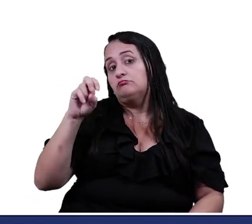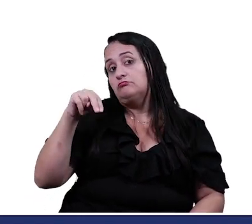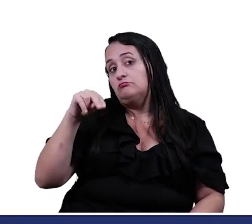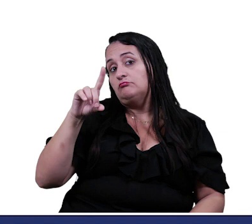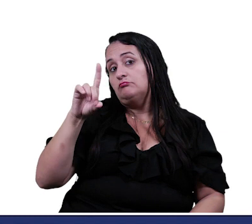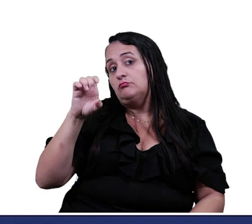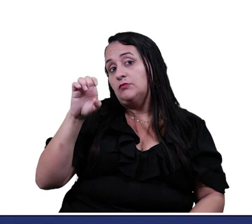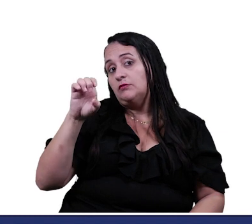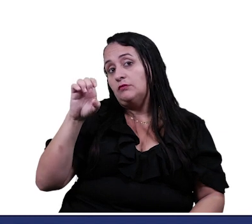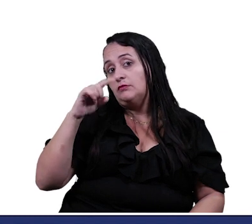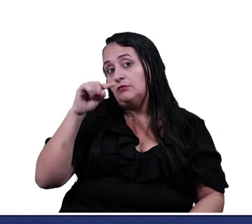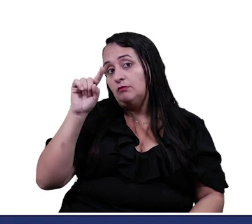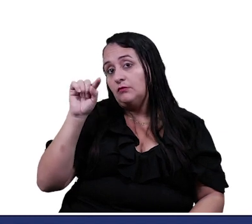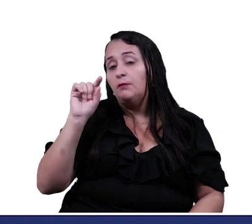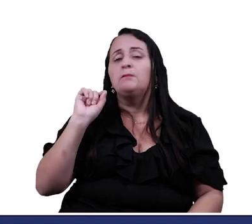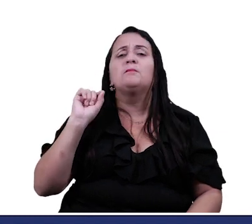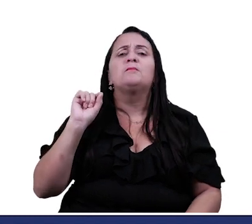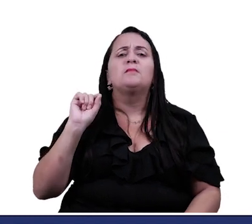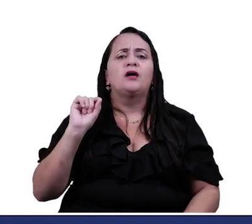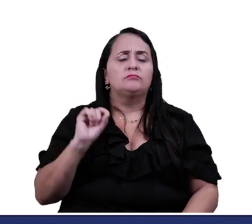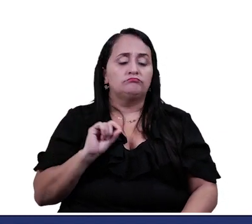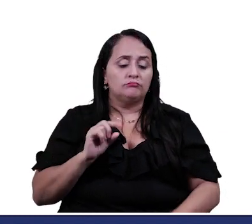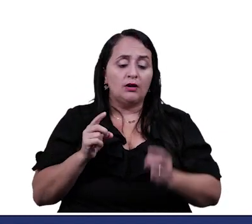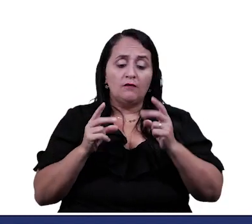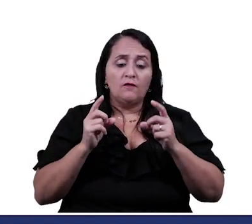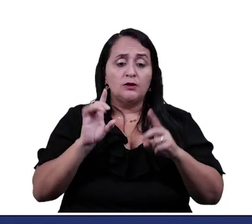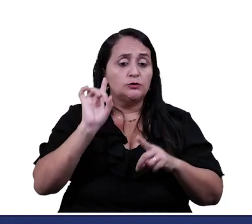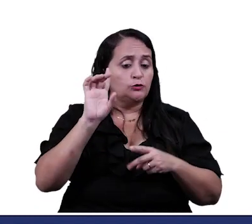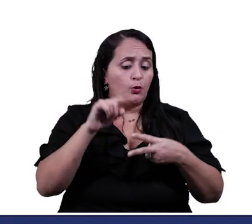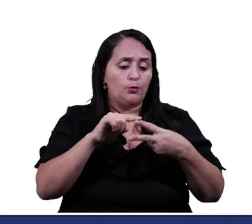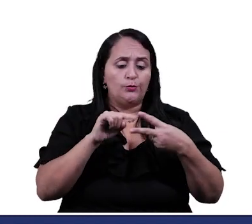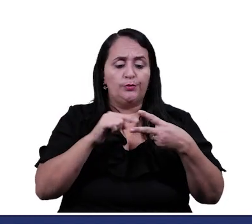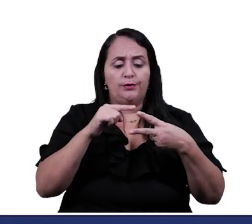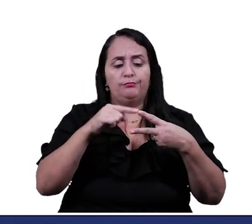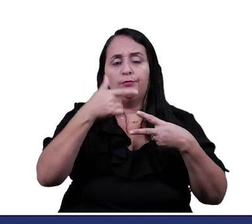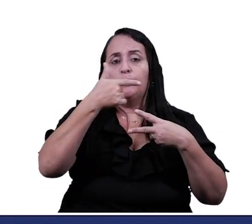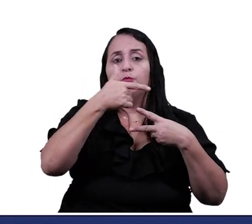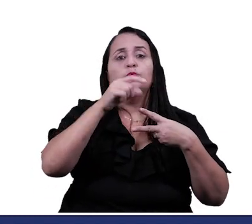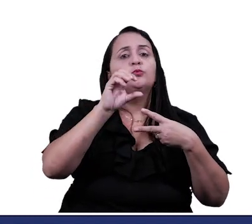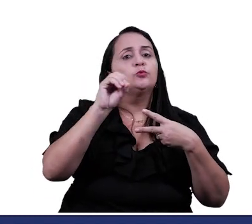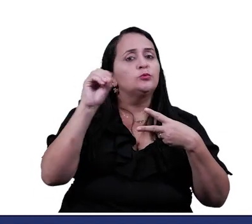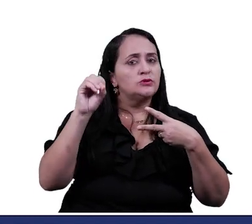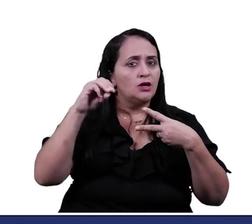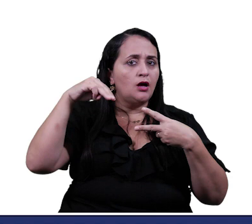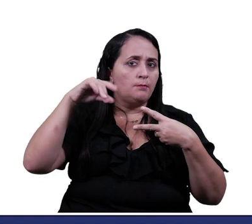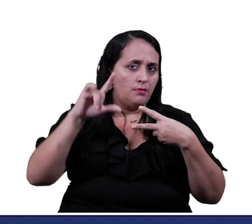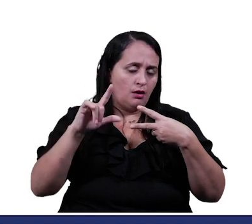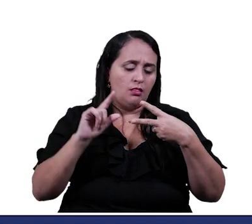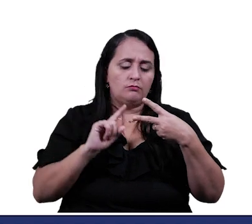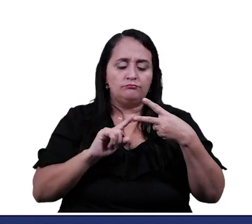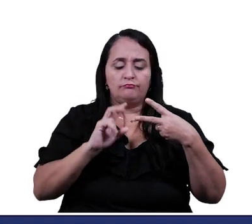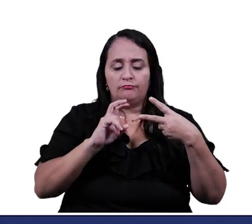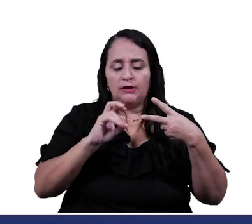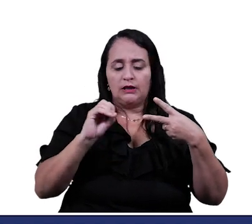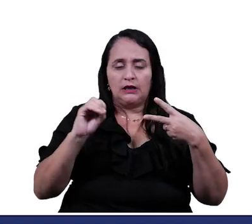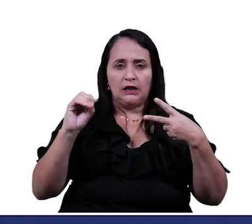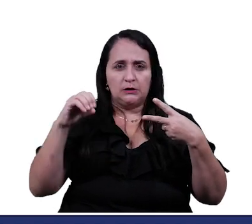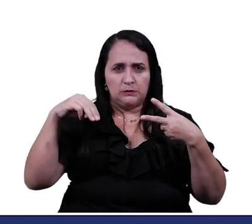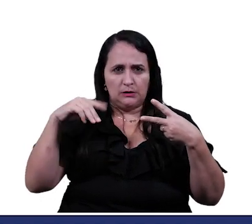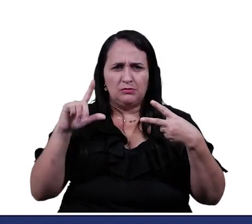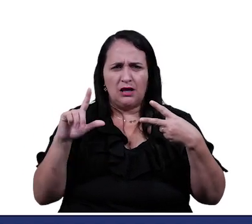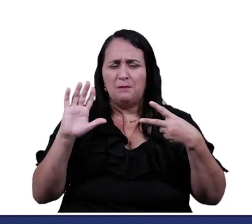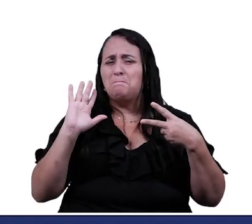O dendê é vendido em garrafas de 200 ml e 500 ml. Vou fazer mais economia se eu